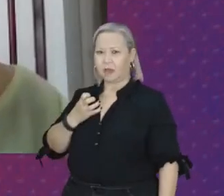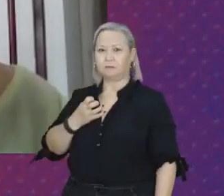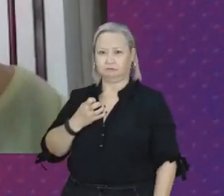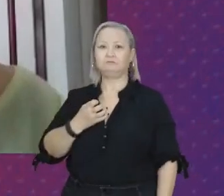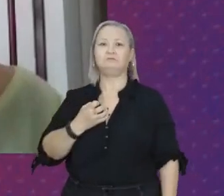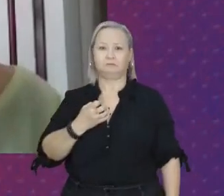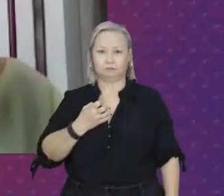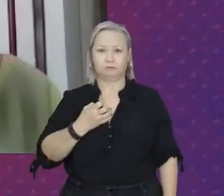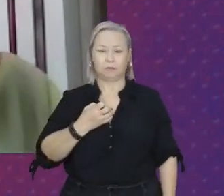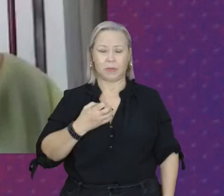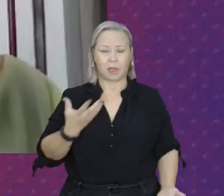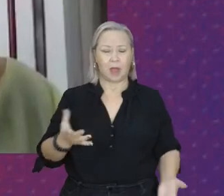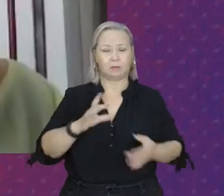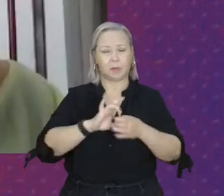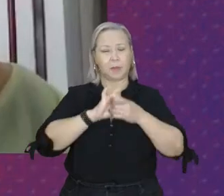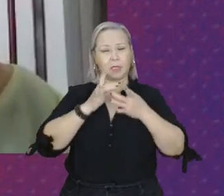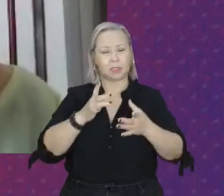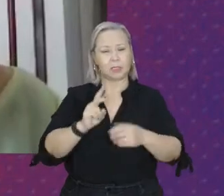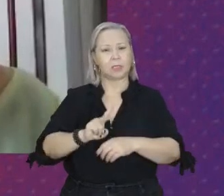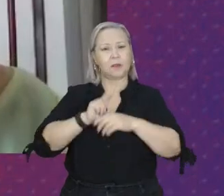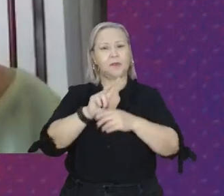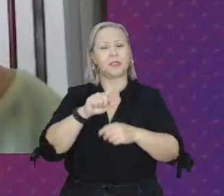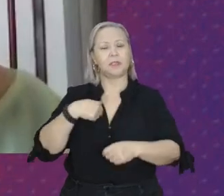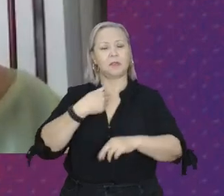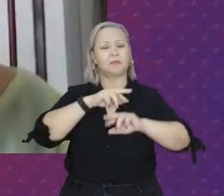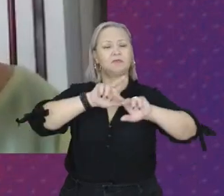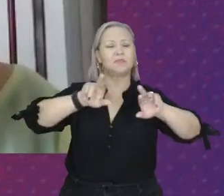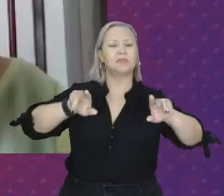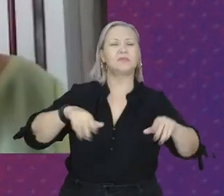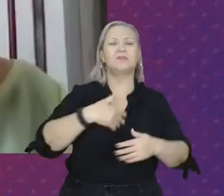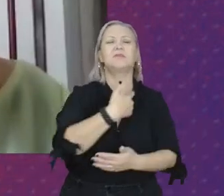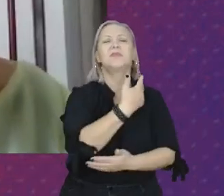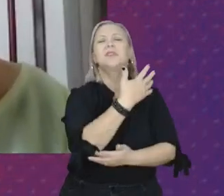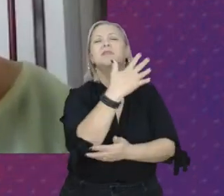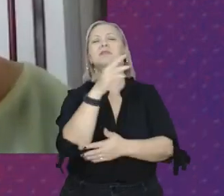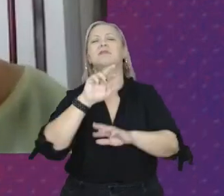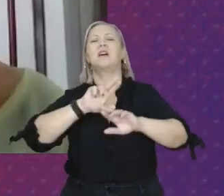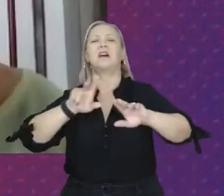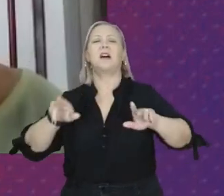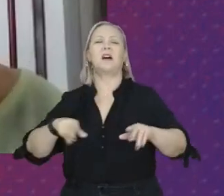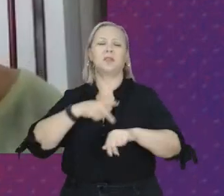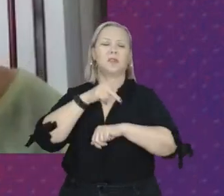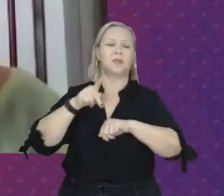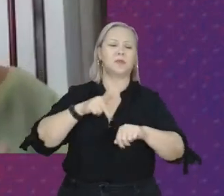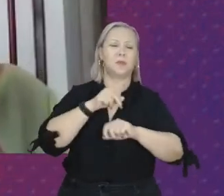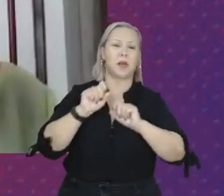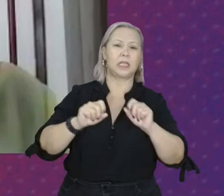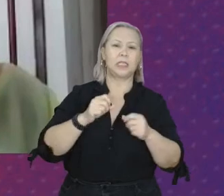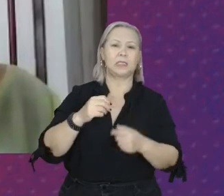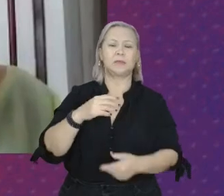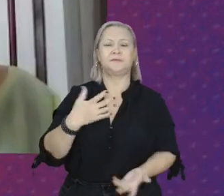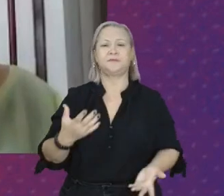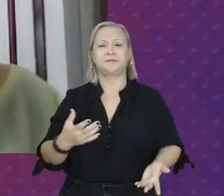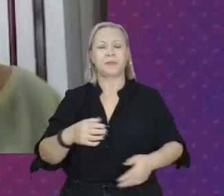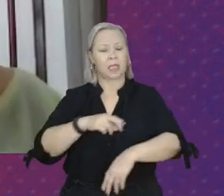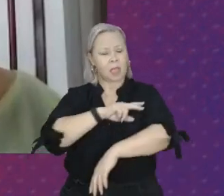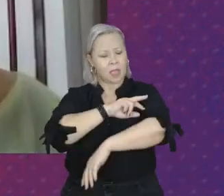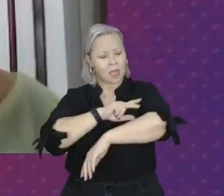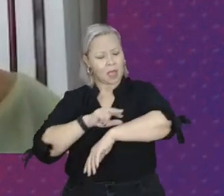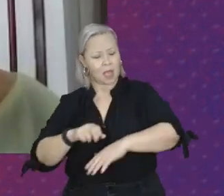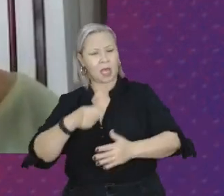defesa na nossa diversidade, no nosso país pluriétnico, na